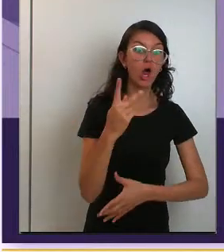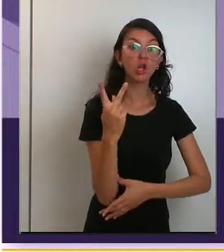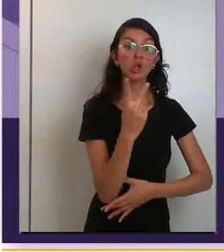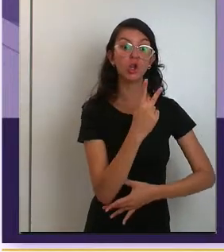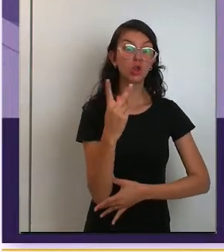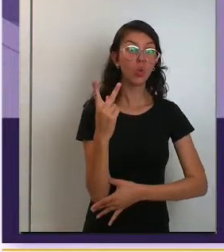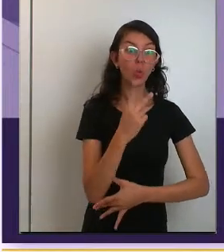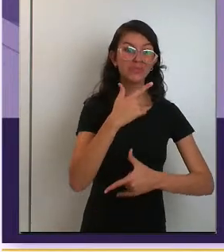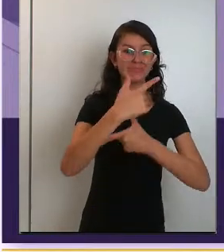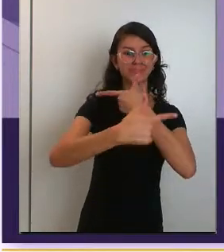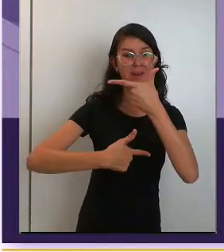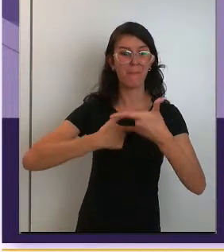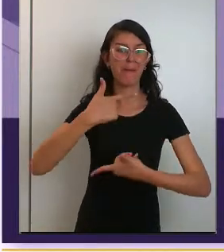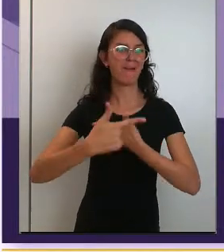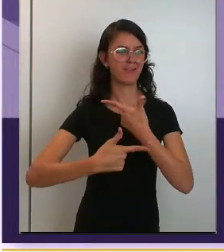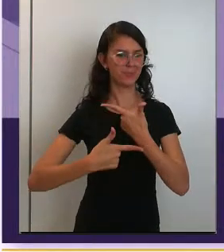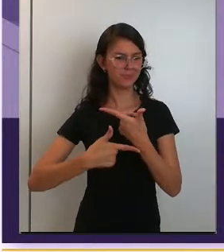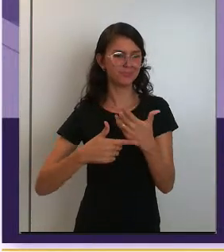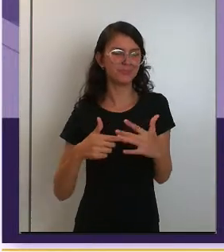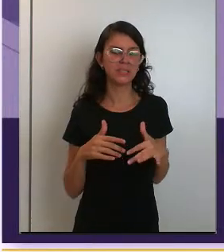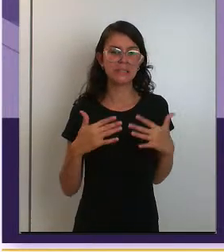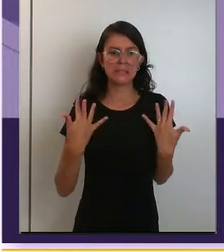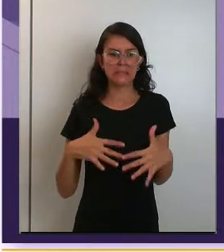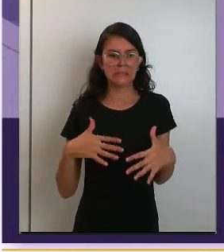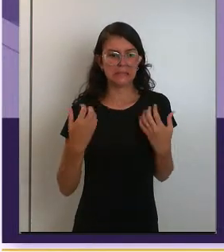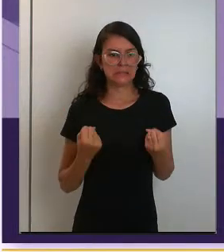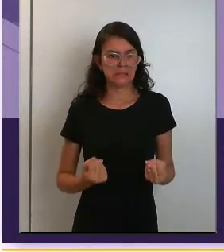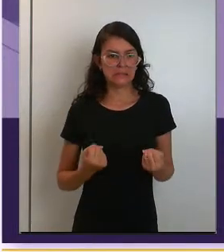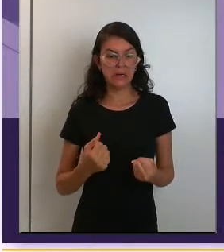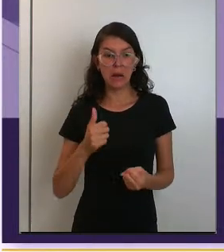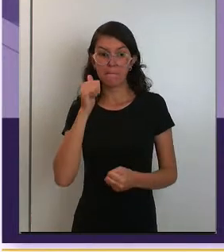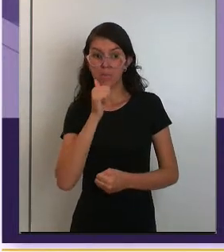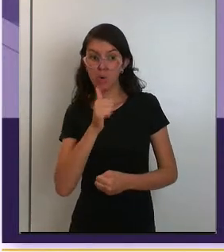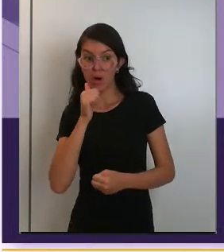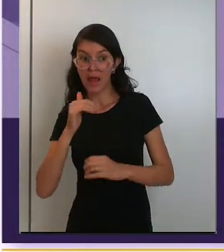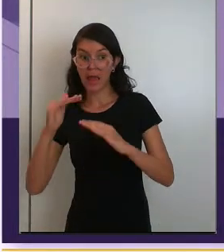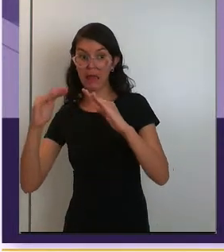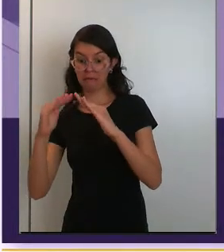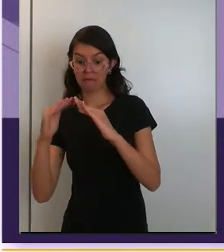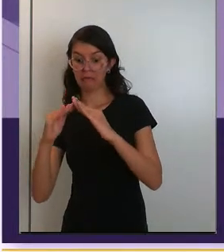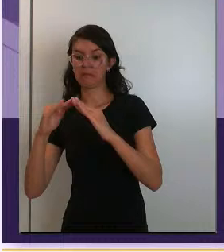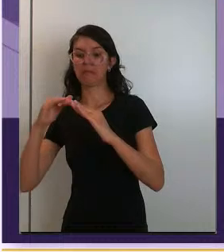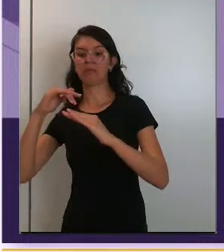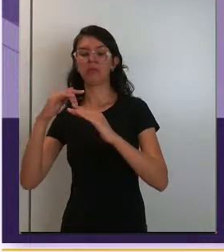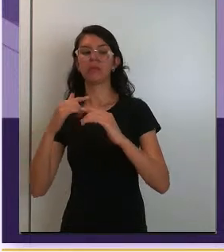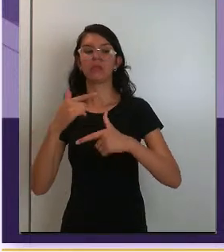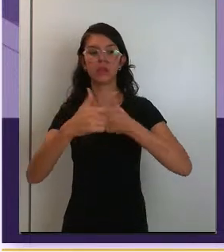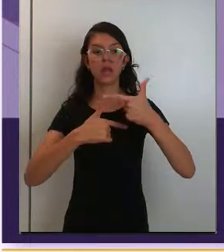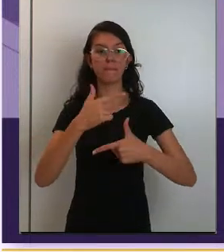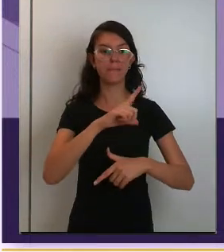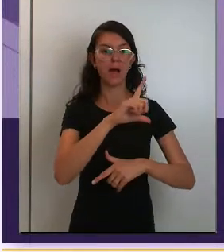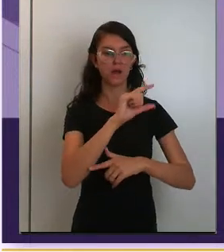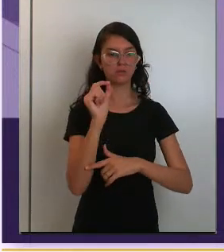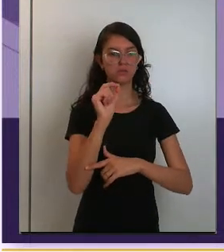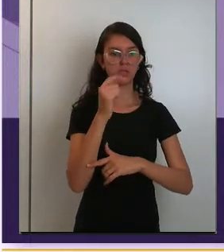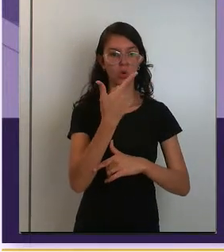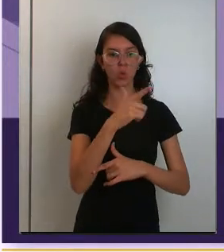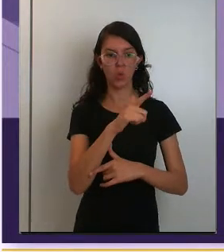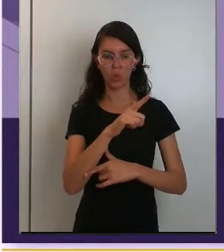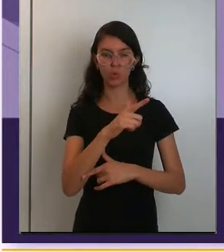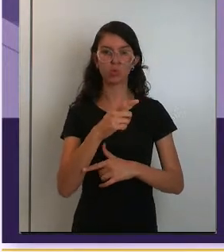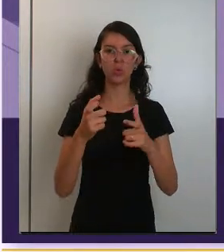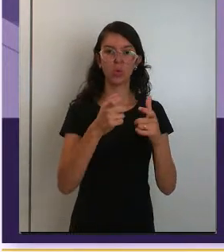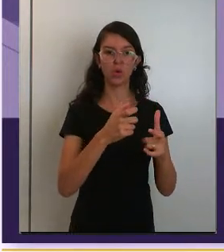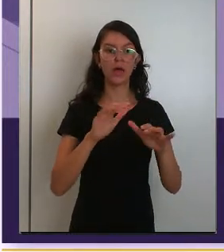pesquisas recentes revelaram que as mulheres que trabalham fora de casa ainda gastam mais horas do seu dia com trabalhos domésticos do que